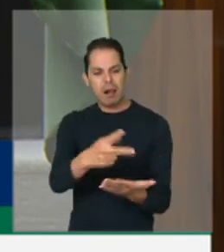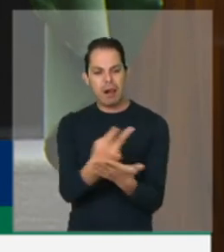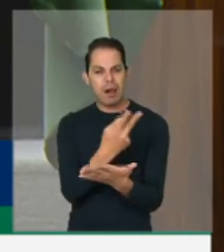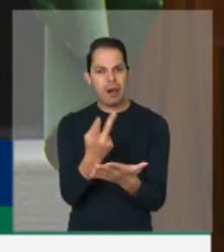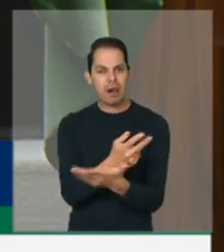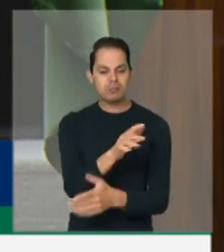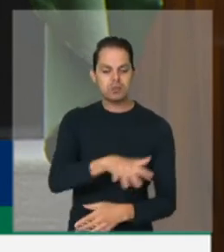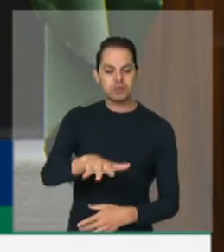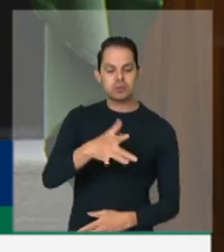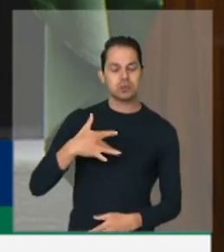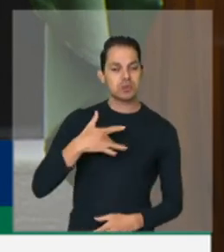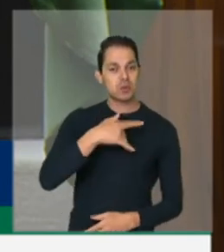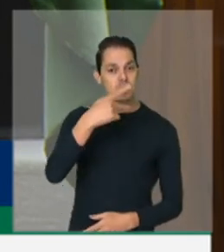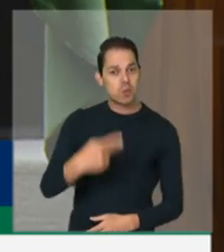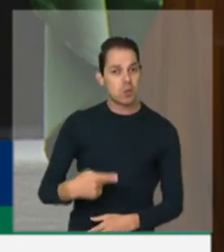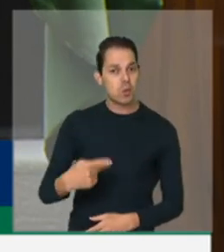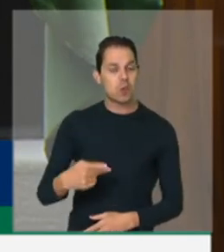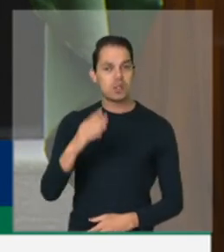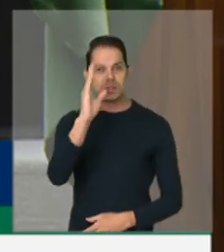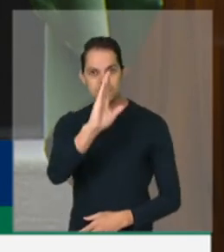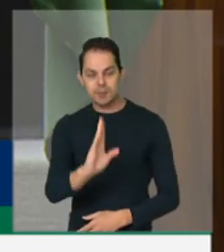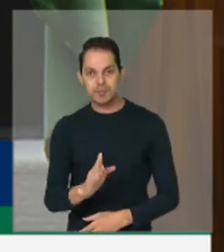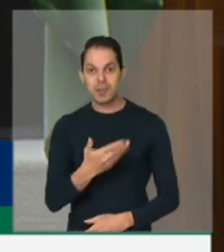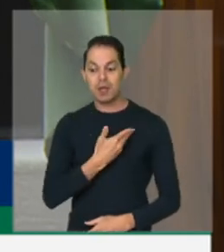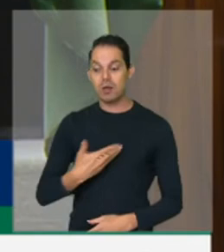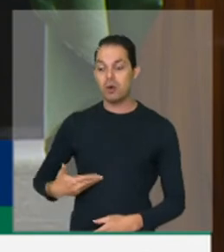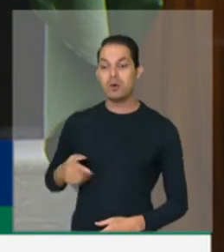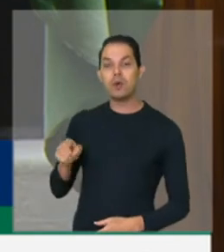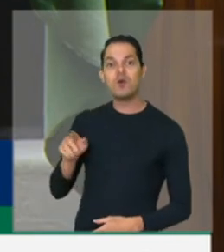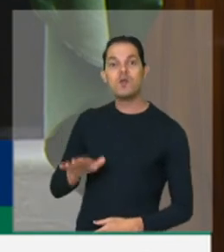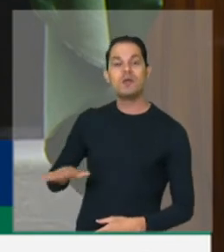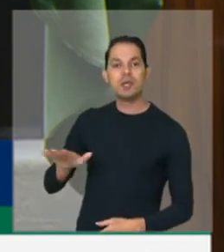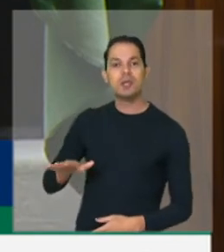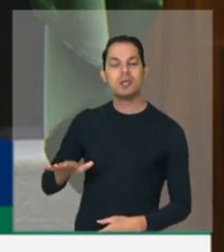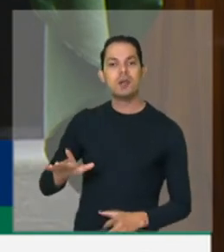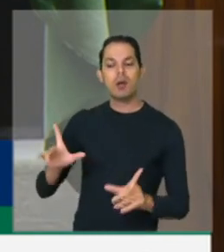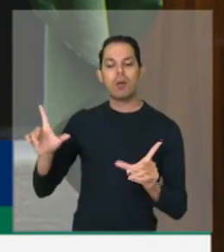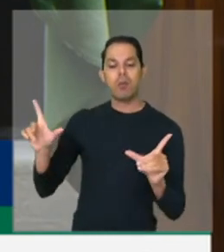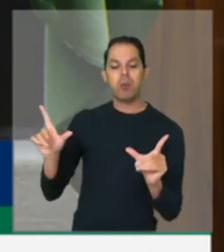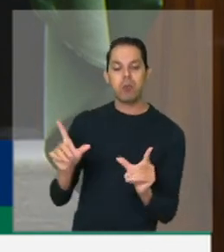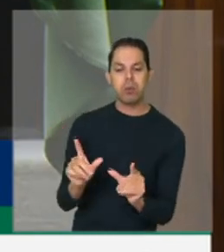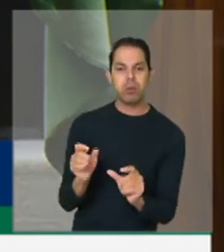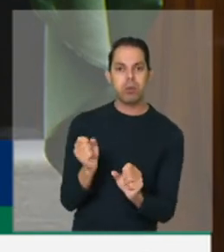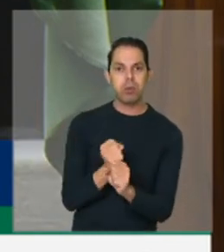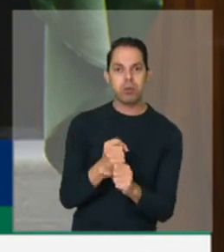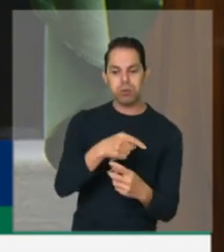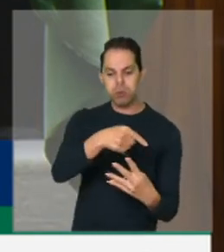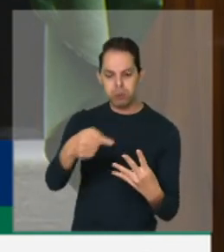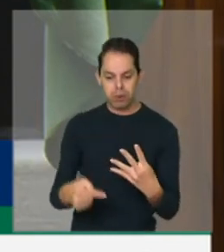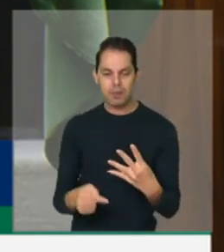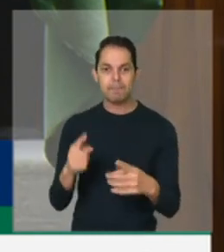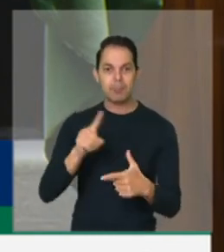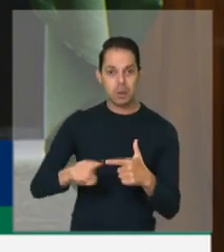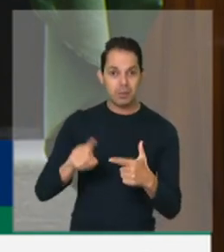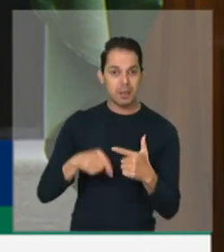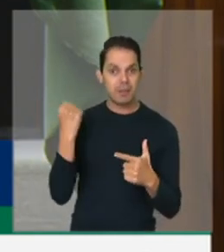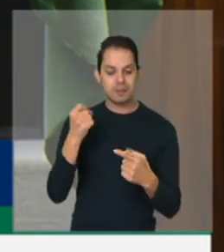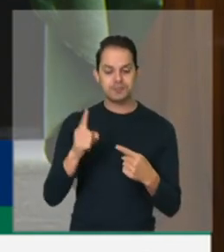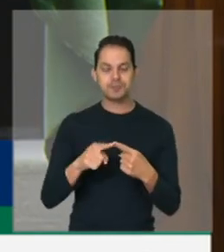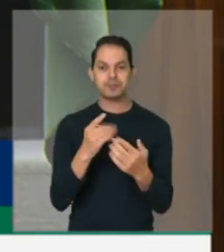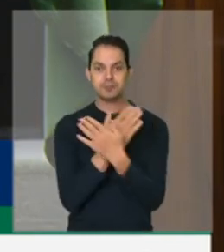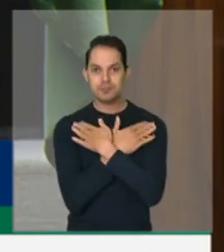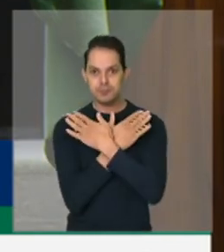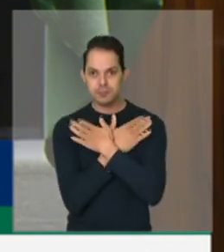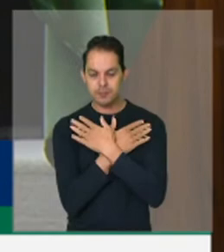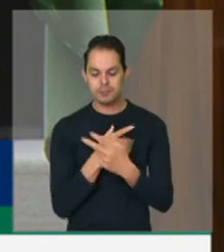saúde pública brasileira. É um governo que é a síntese de quatro crises. A crise do desemprego, da falta